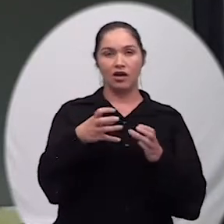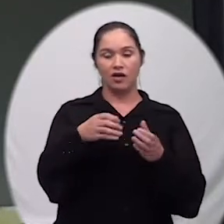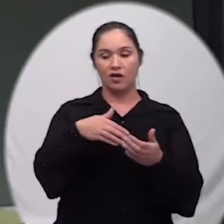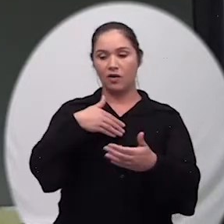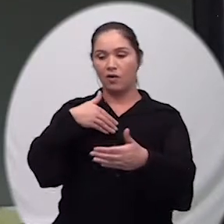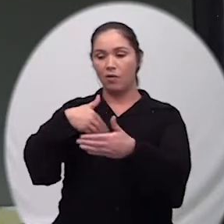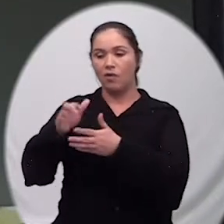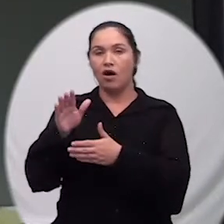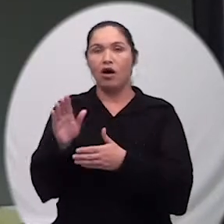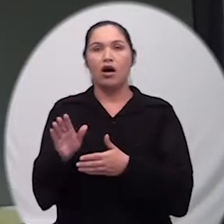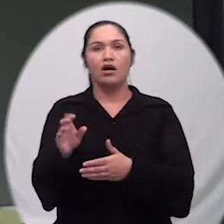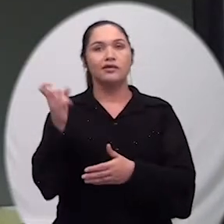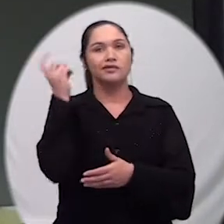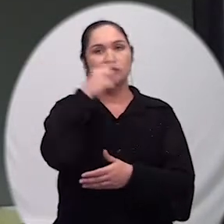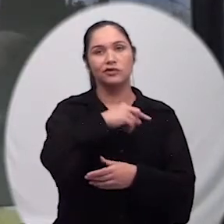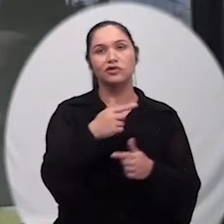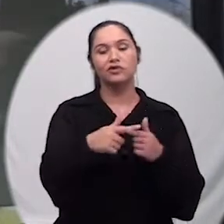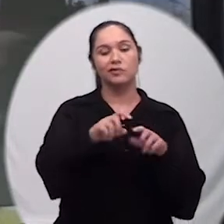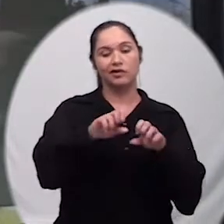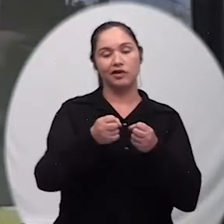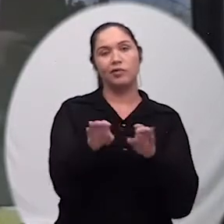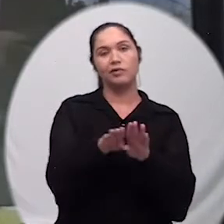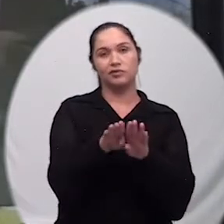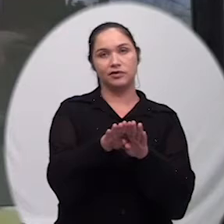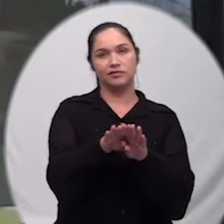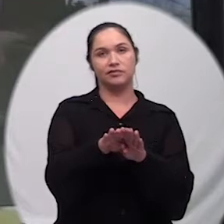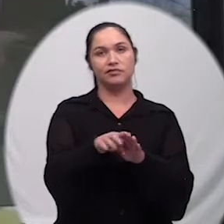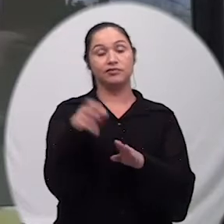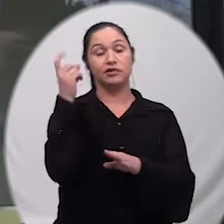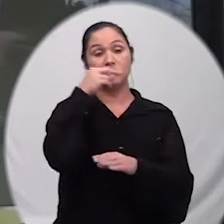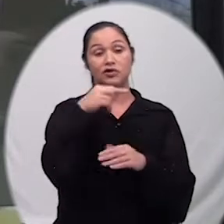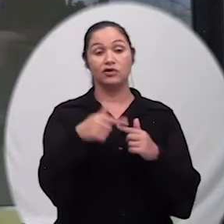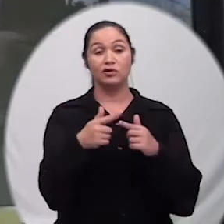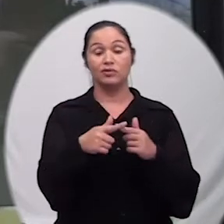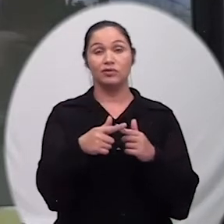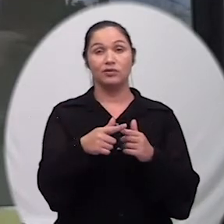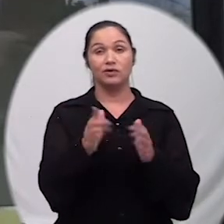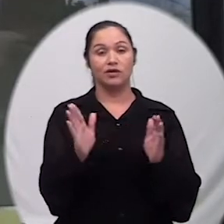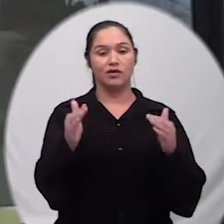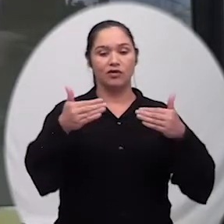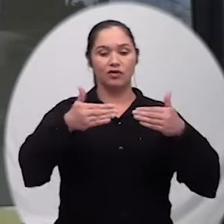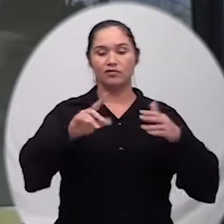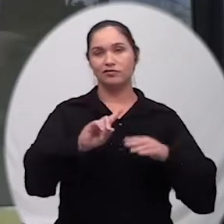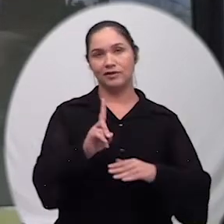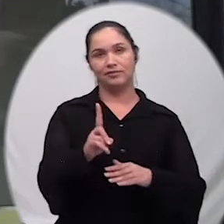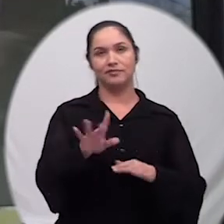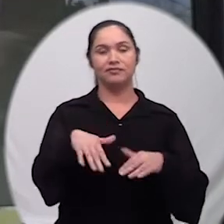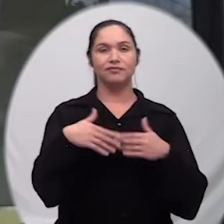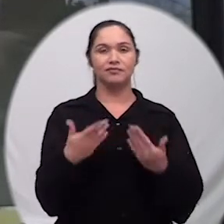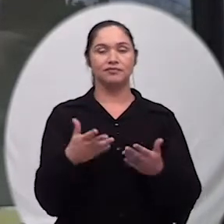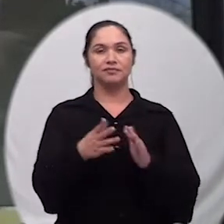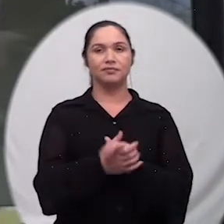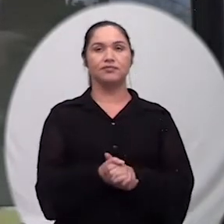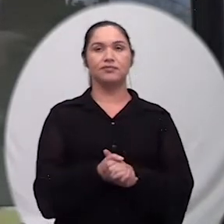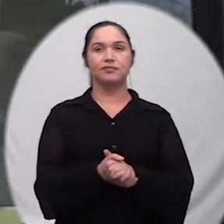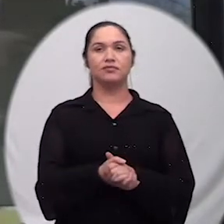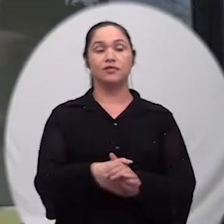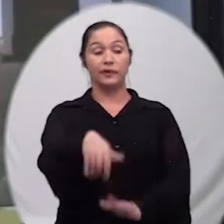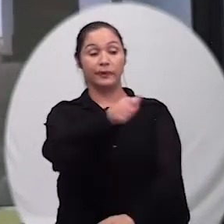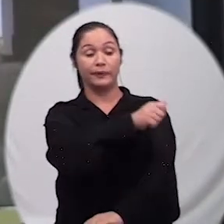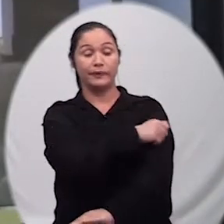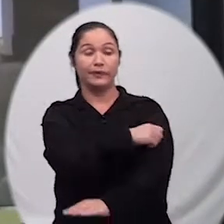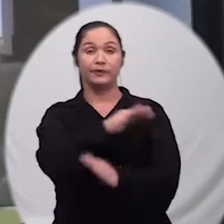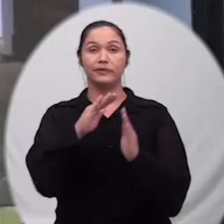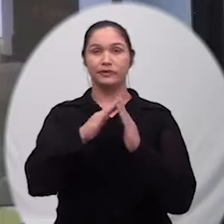as calhas das residências. Enfim, essa é a situação daquele local. Os alunos do